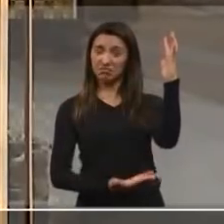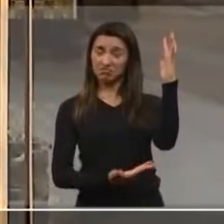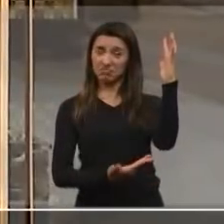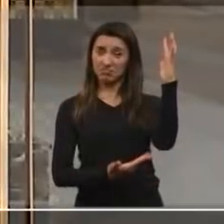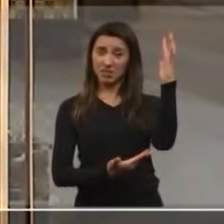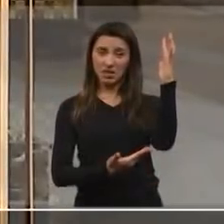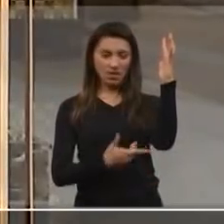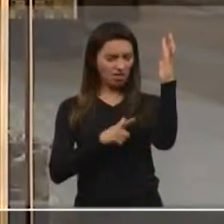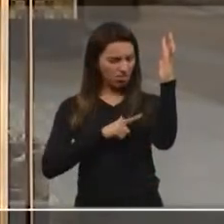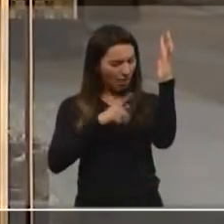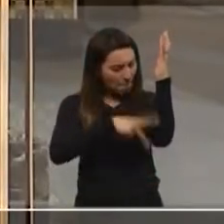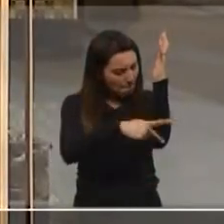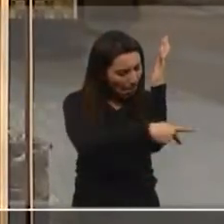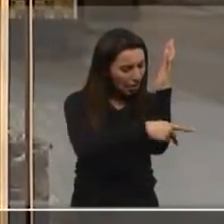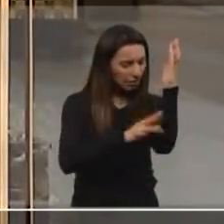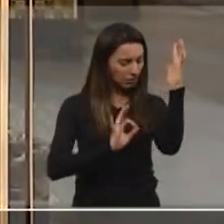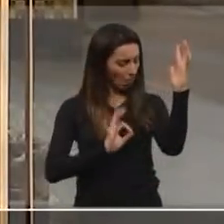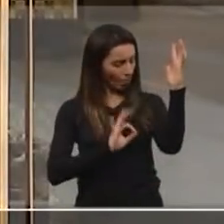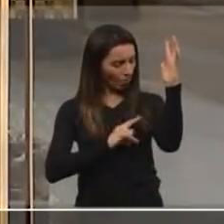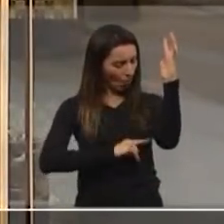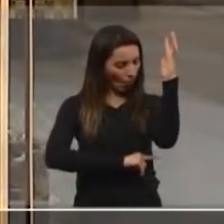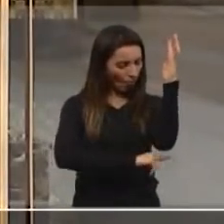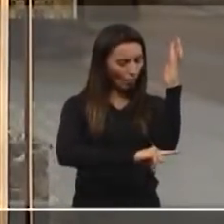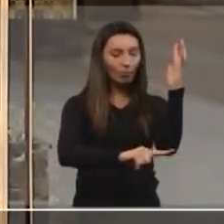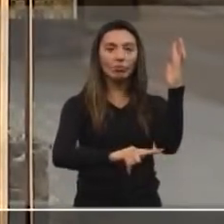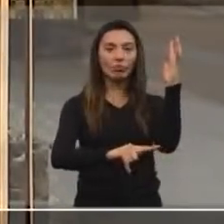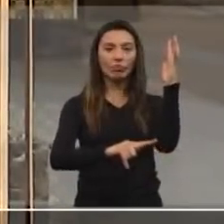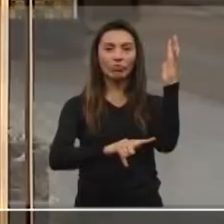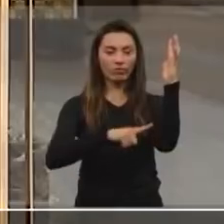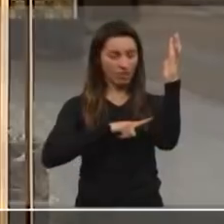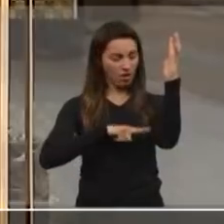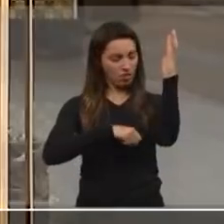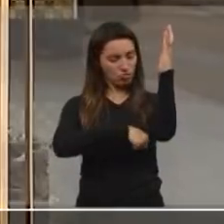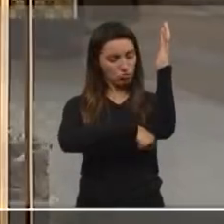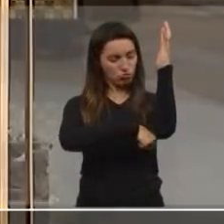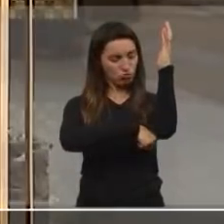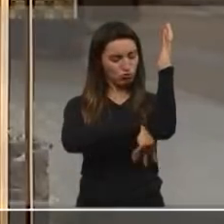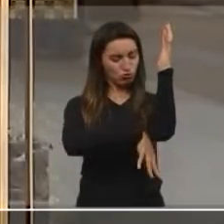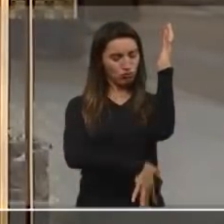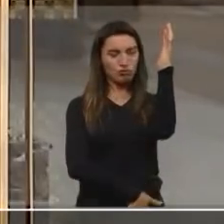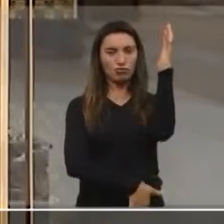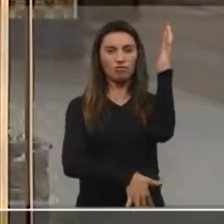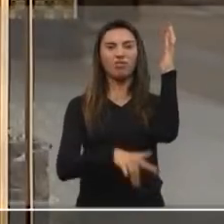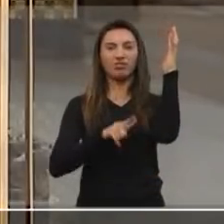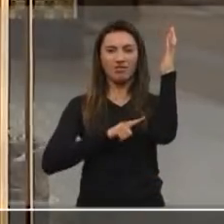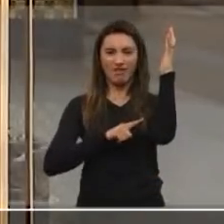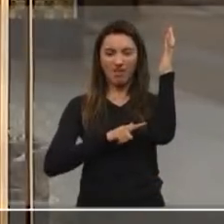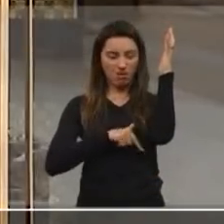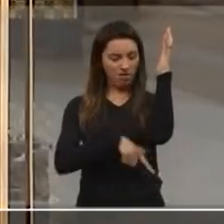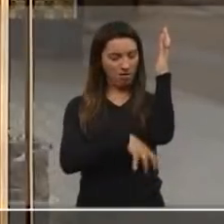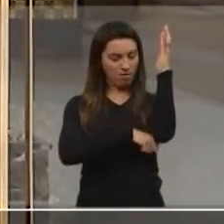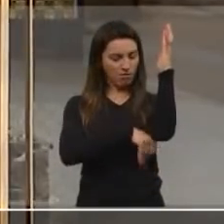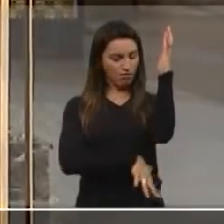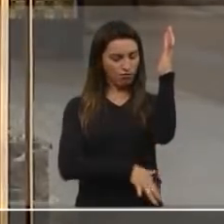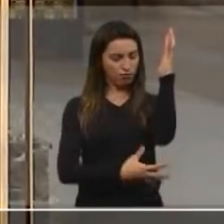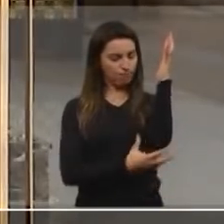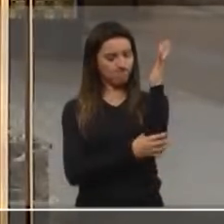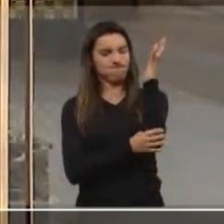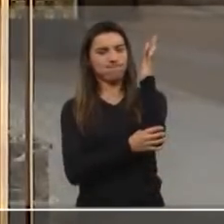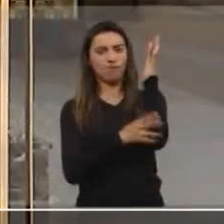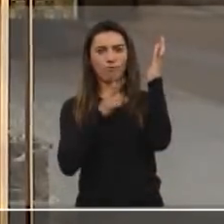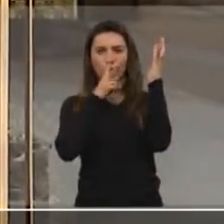tu não tá na pedra e nós se queremos produzir